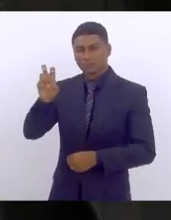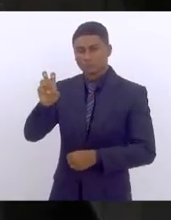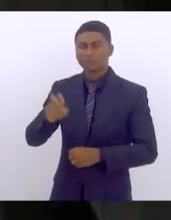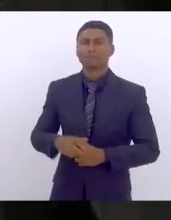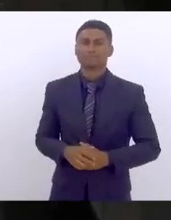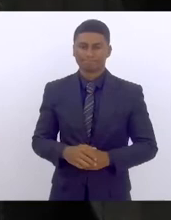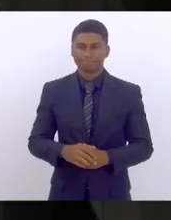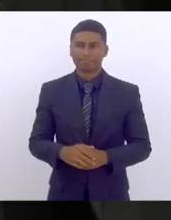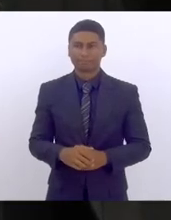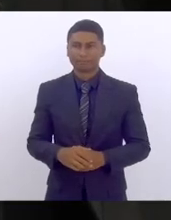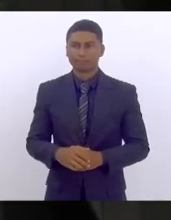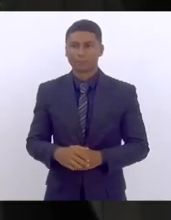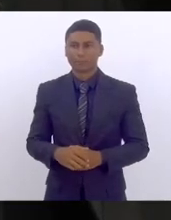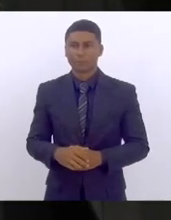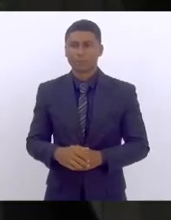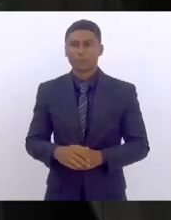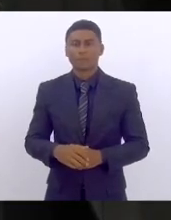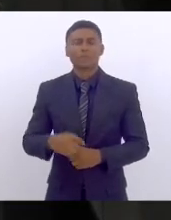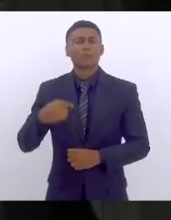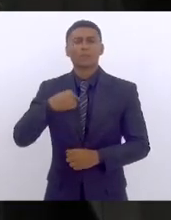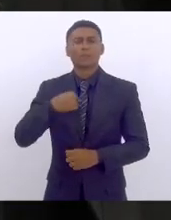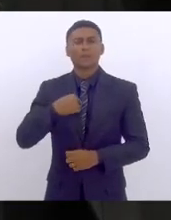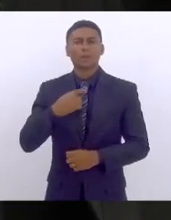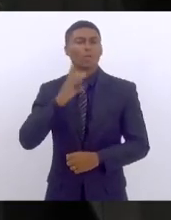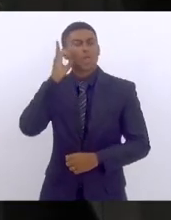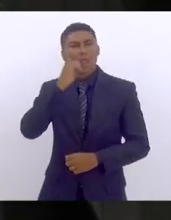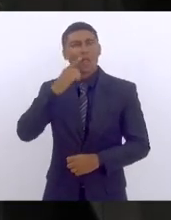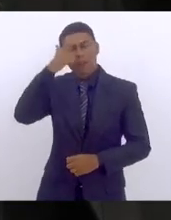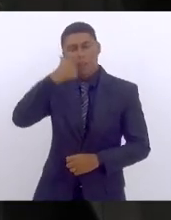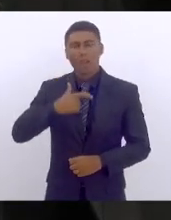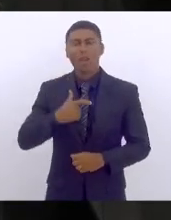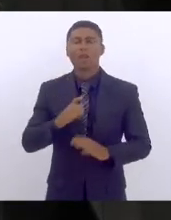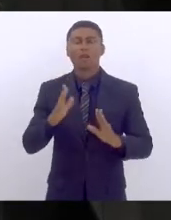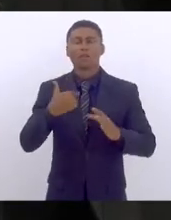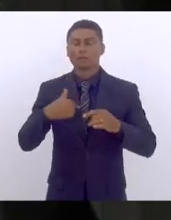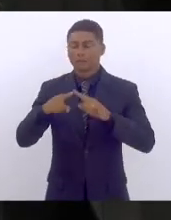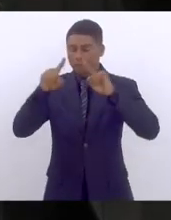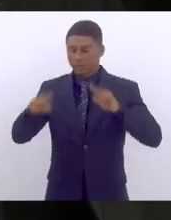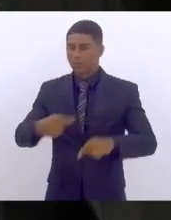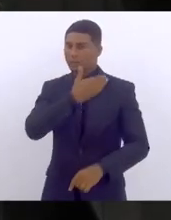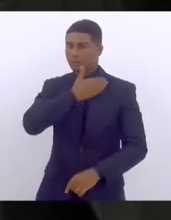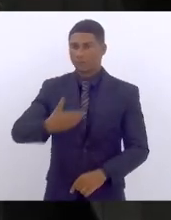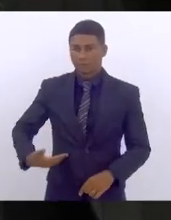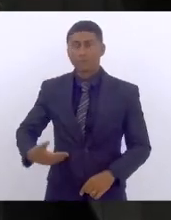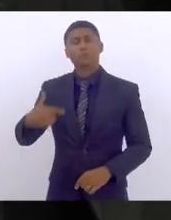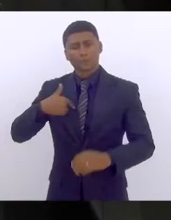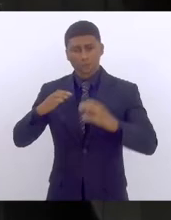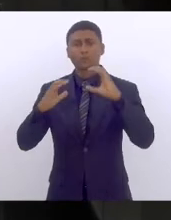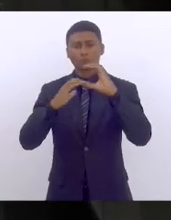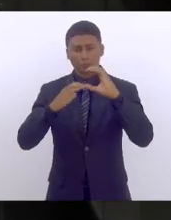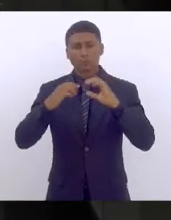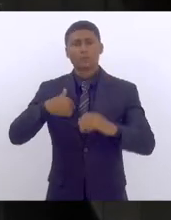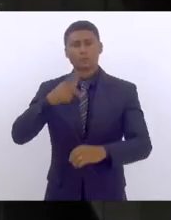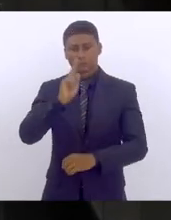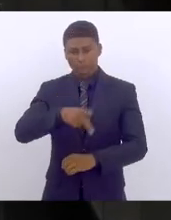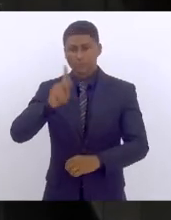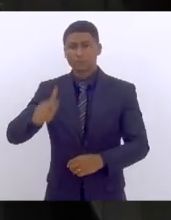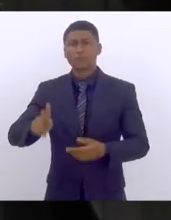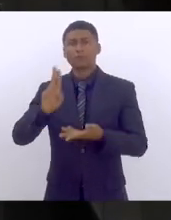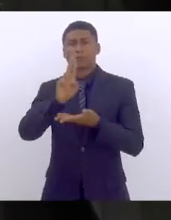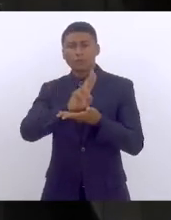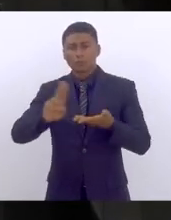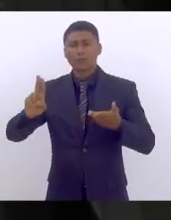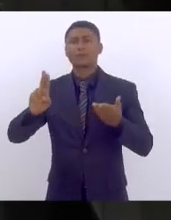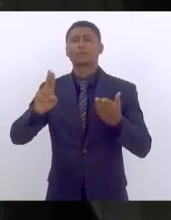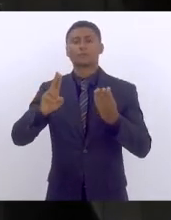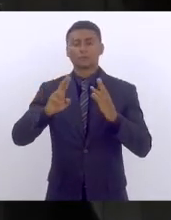Ju, menos na condição de deputado e mais na condição de servidor público. Eu sou servidor público concursado, professor da Universidade Federal